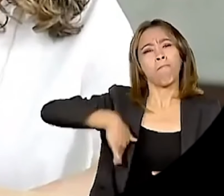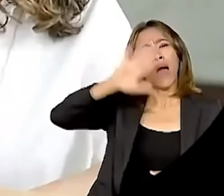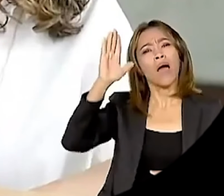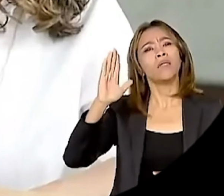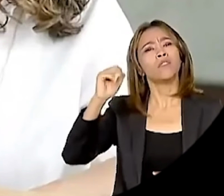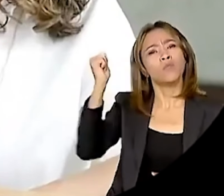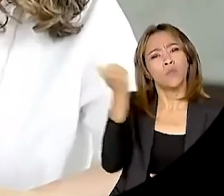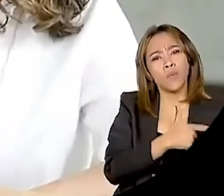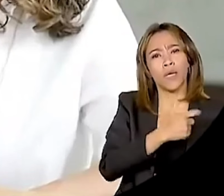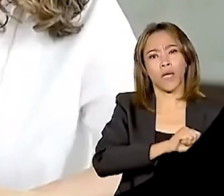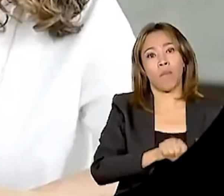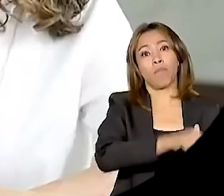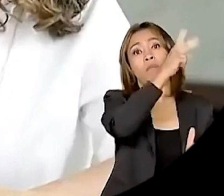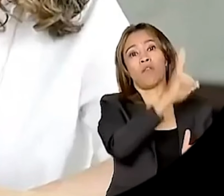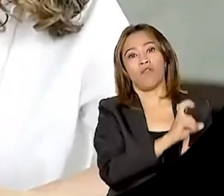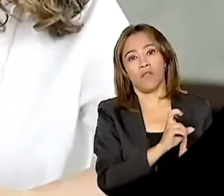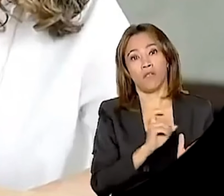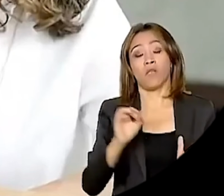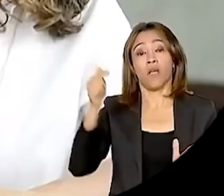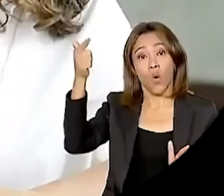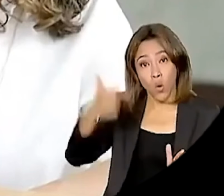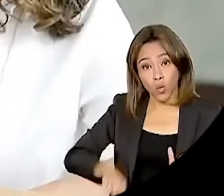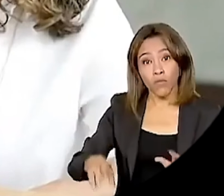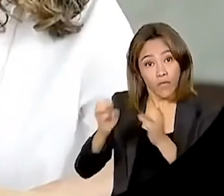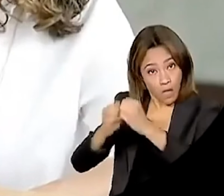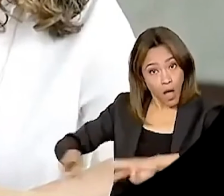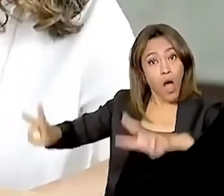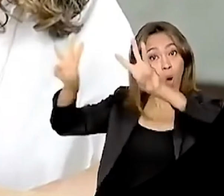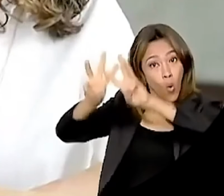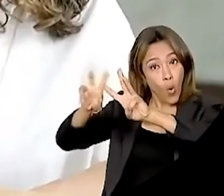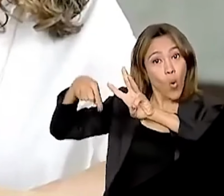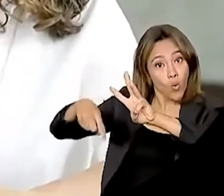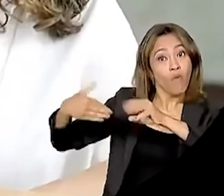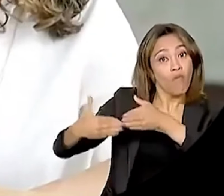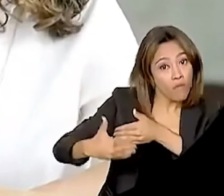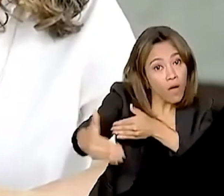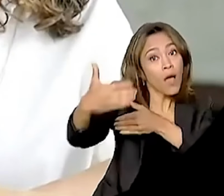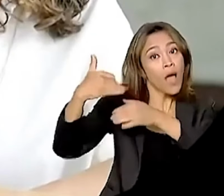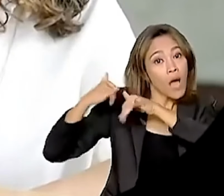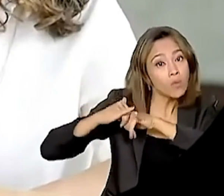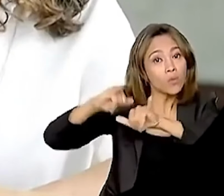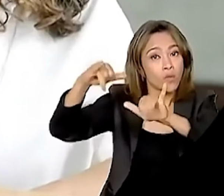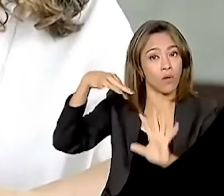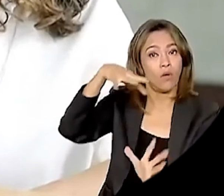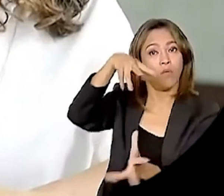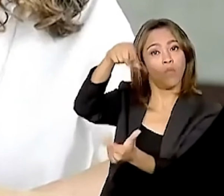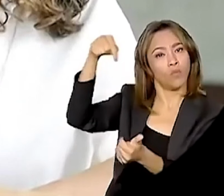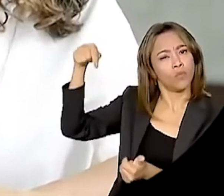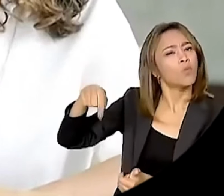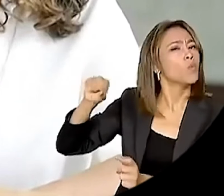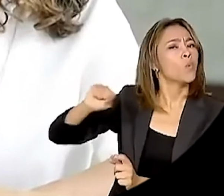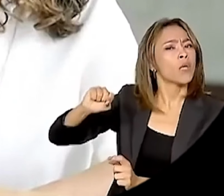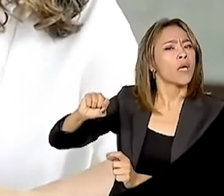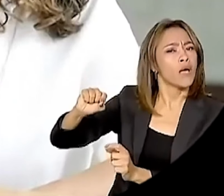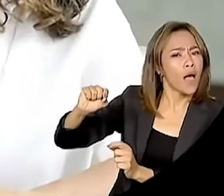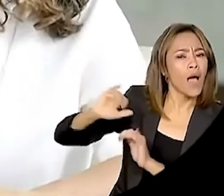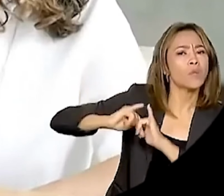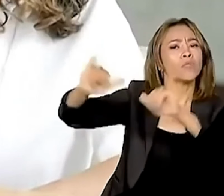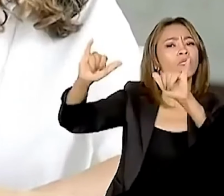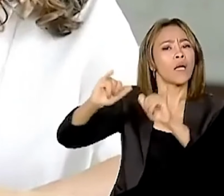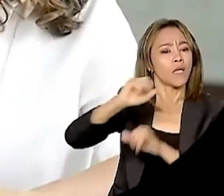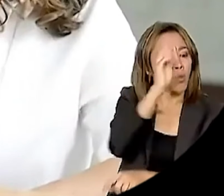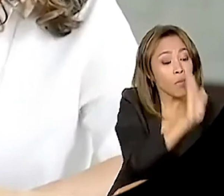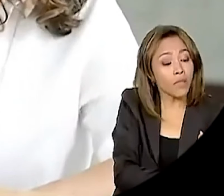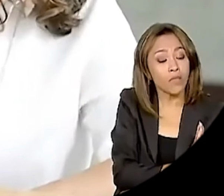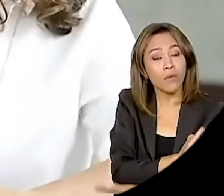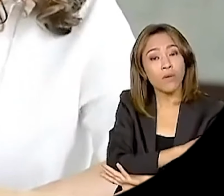a socióloga Janja da Silva se mostrou emocionada. Vale lembrar que o governo federal cortou entre os meses de fevereiro e